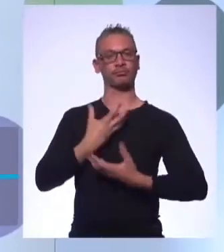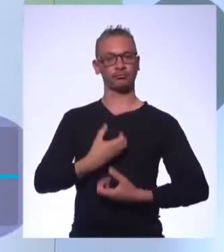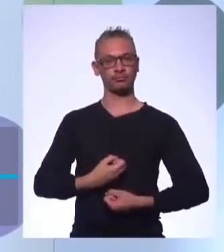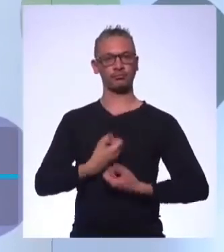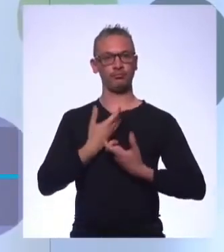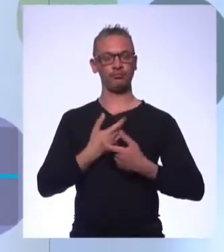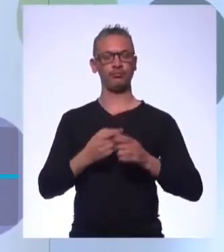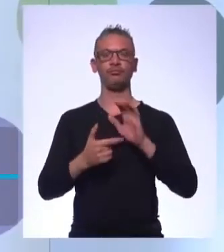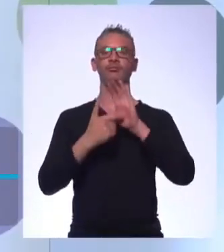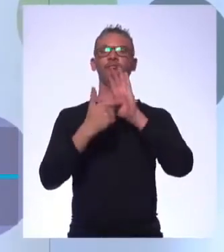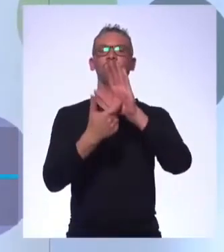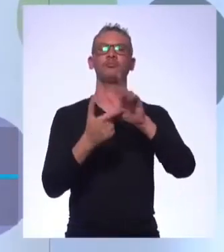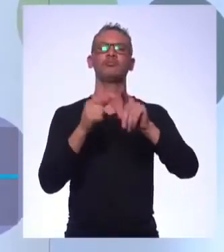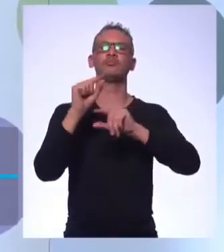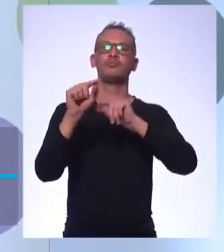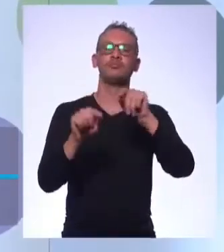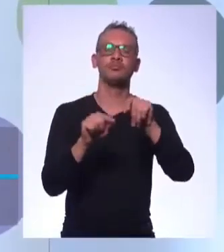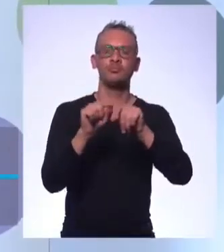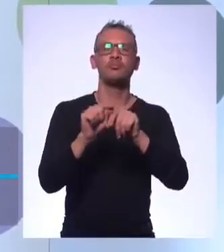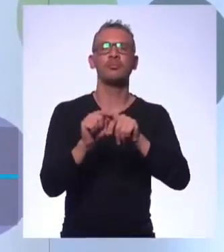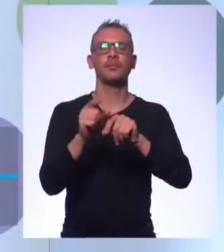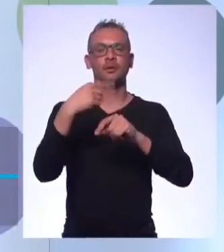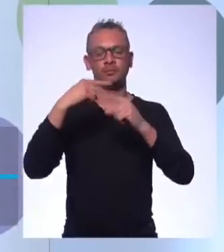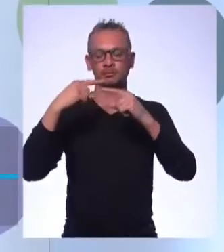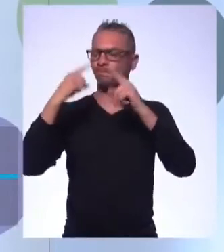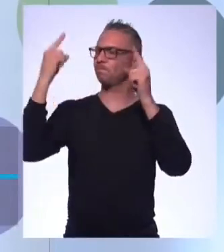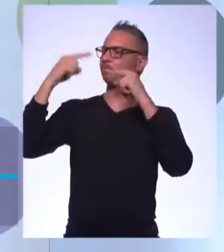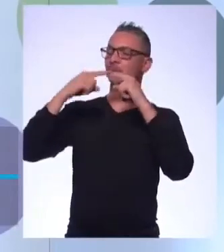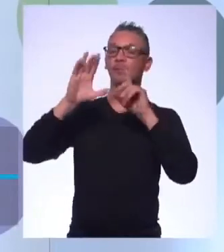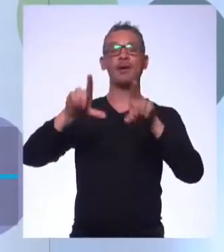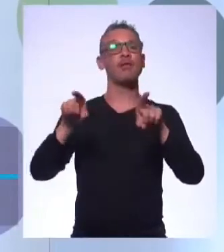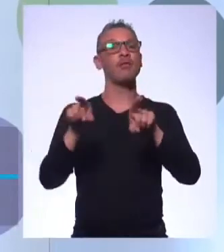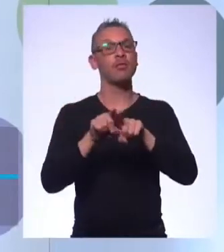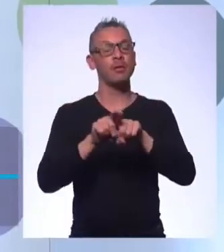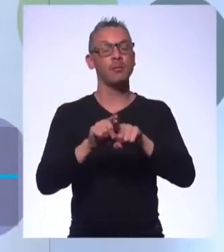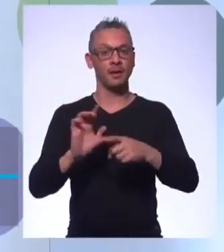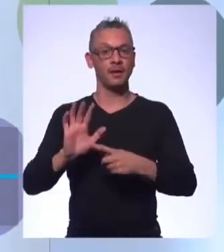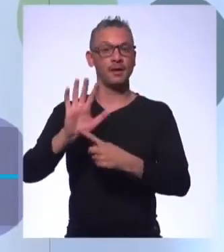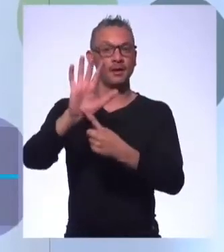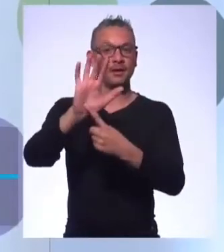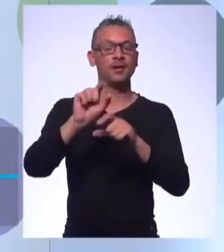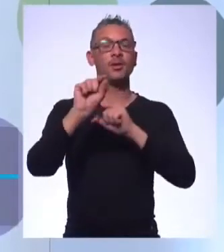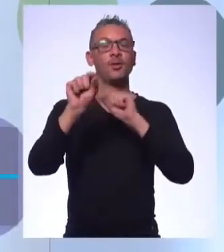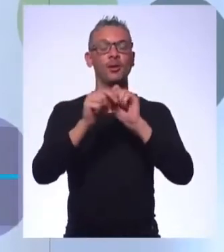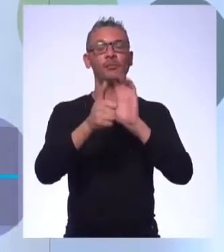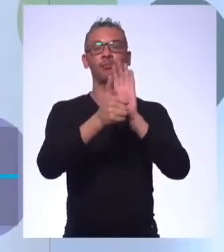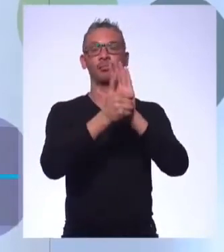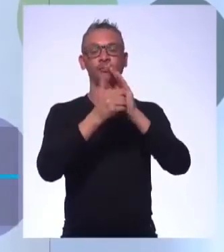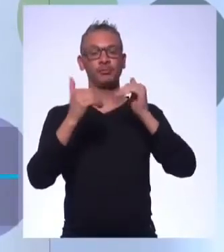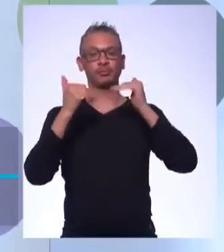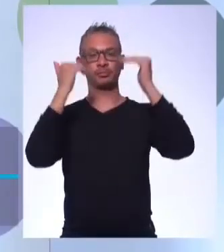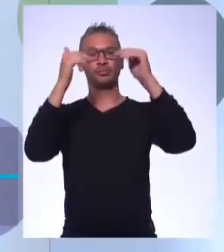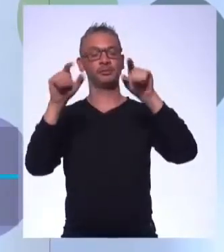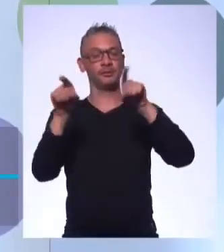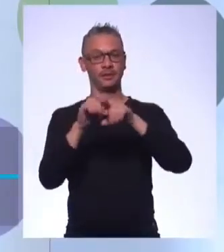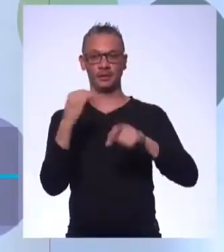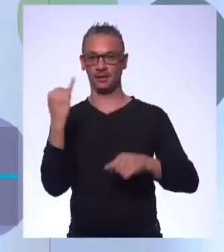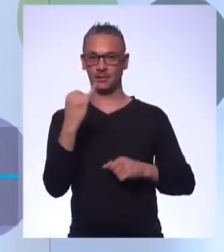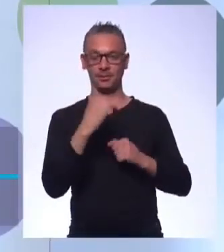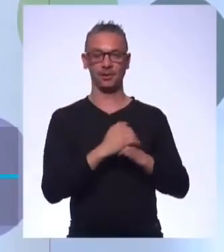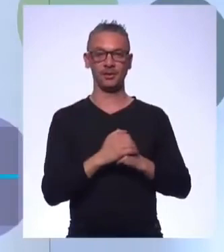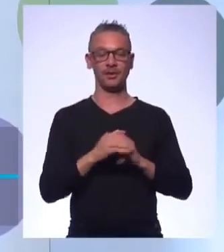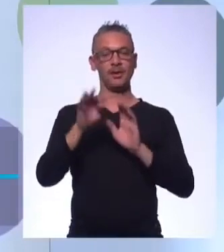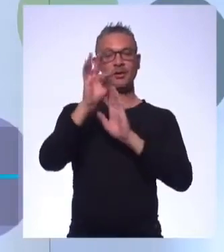estava no podcast, ele tem essa função de reivindicar, mas ele também apresenta proposições. Então, o que é o texto